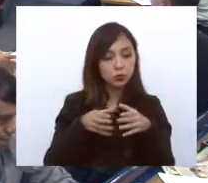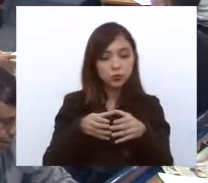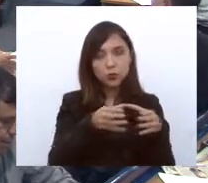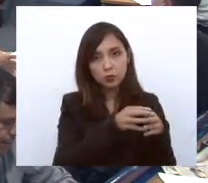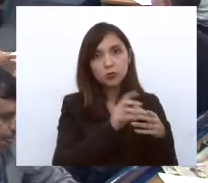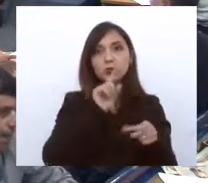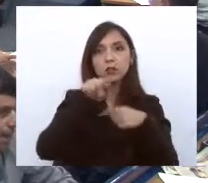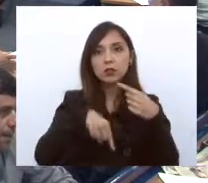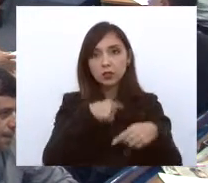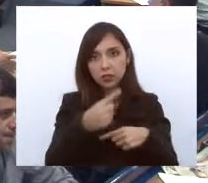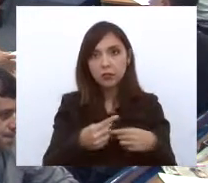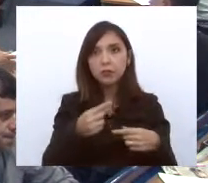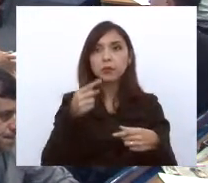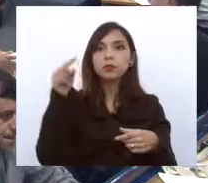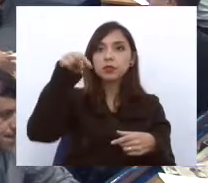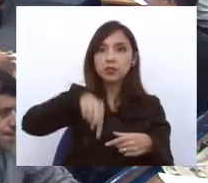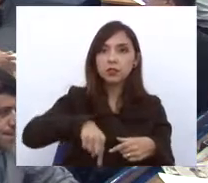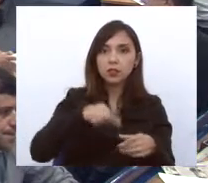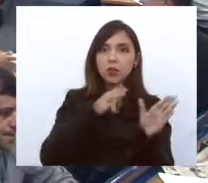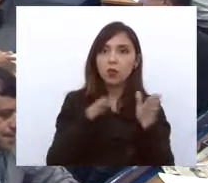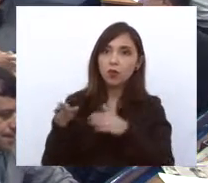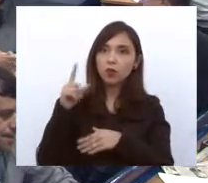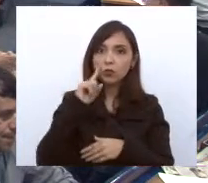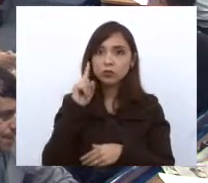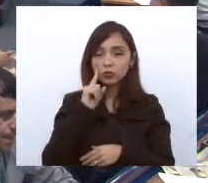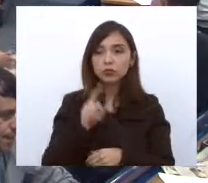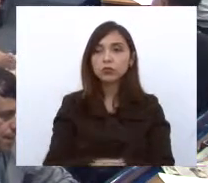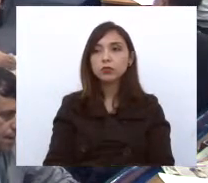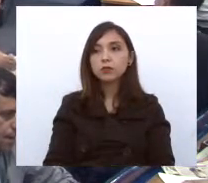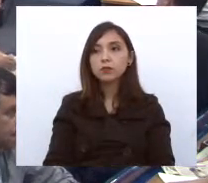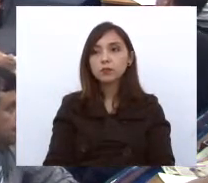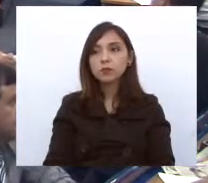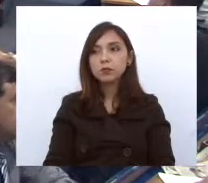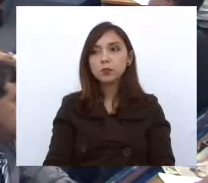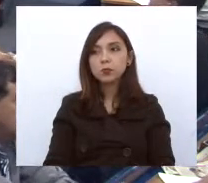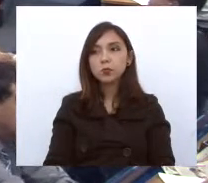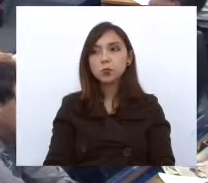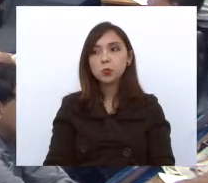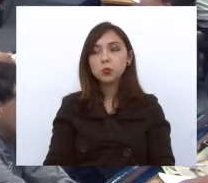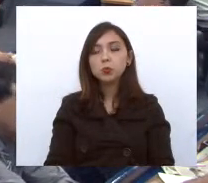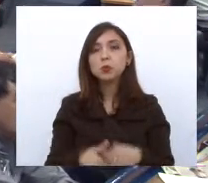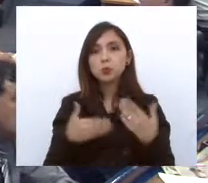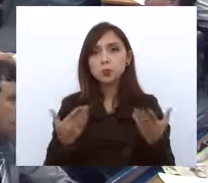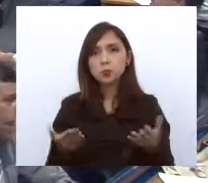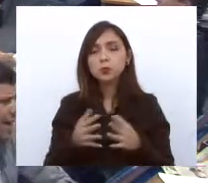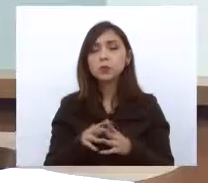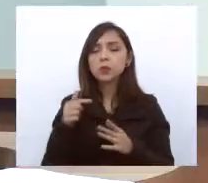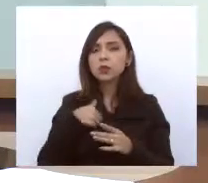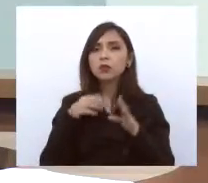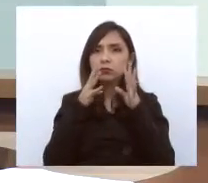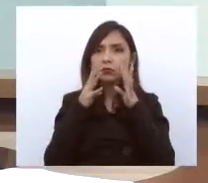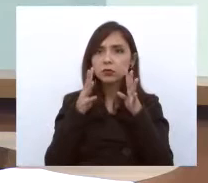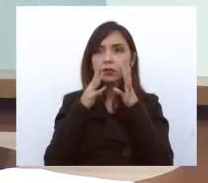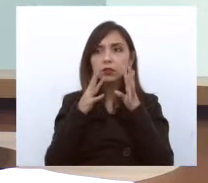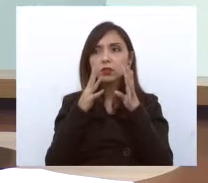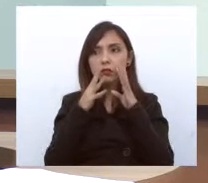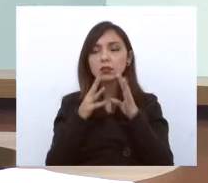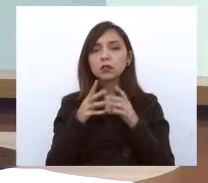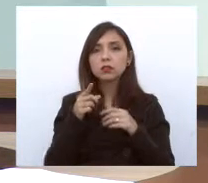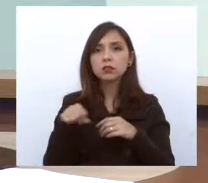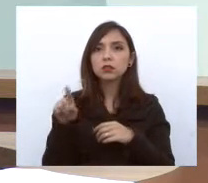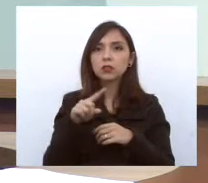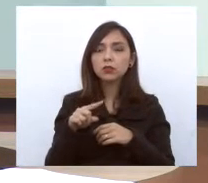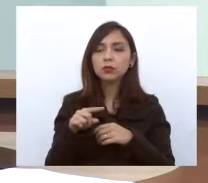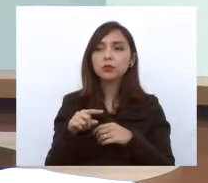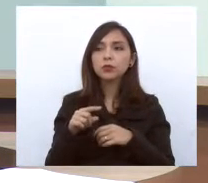e após as comissões volta para ser votado na ordem do dia. Posso complementar, senhor presidente? Sim, vereador. Presidente, eu ouvi aqui atentamente o